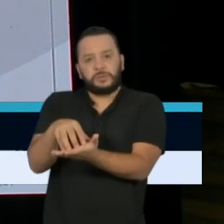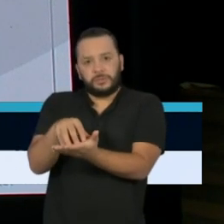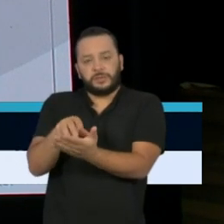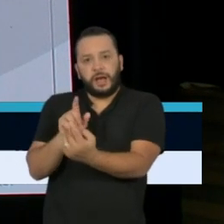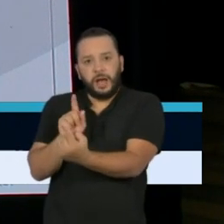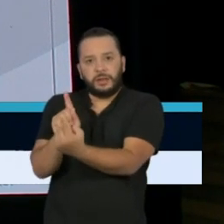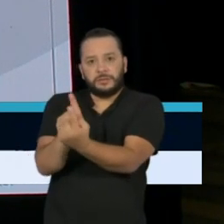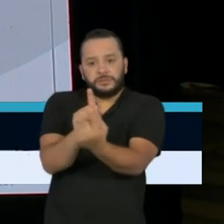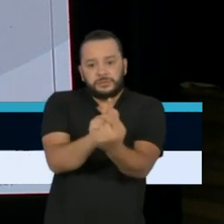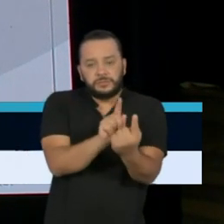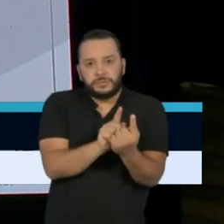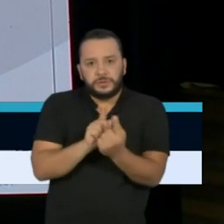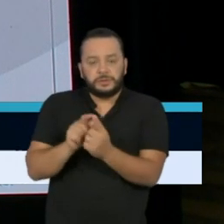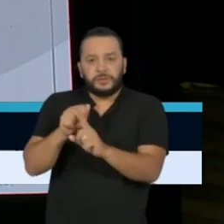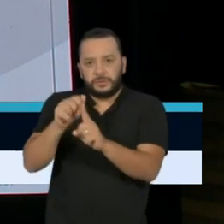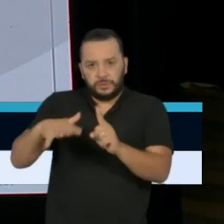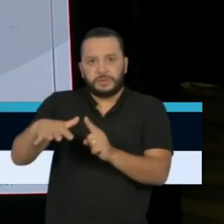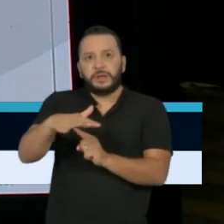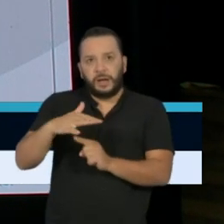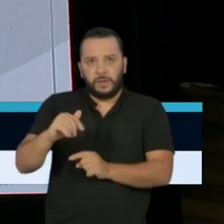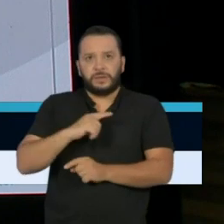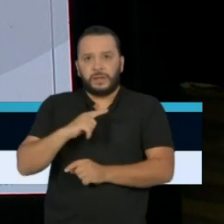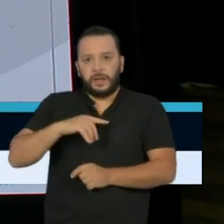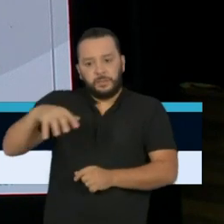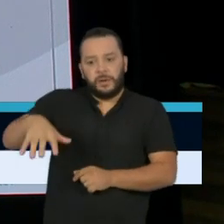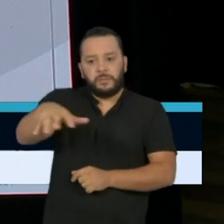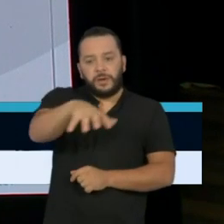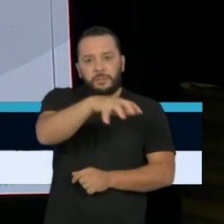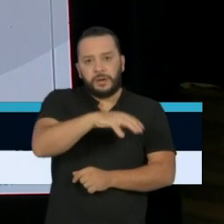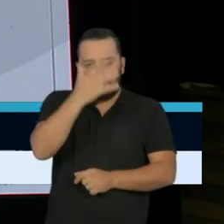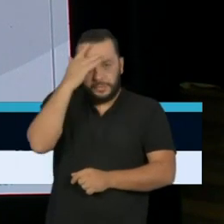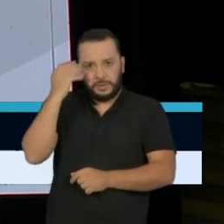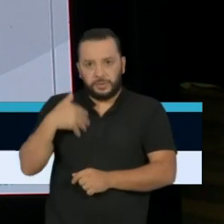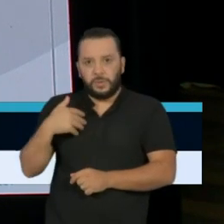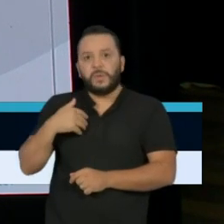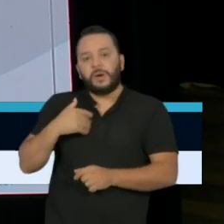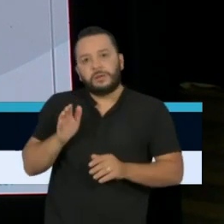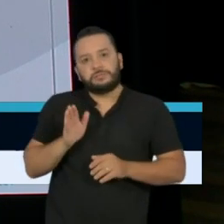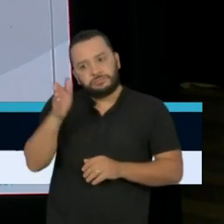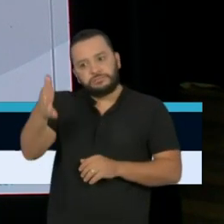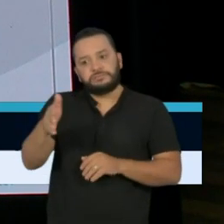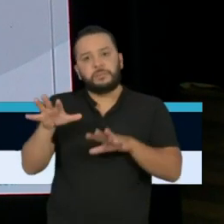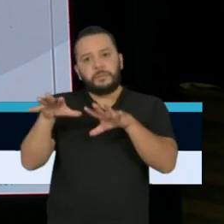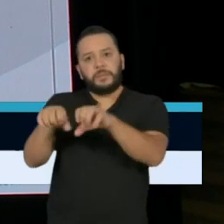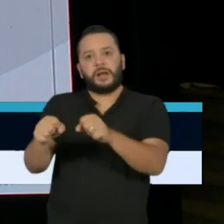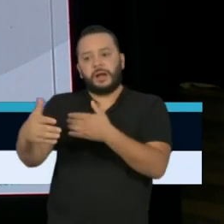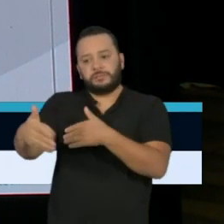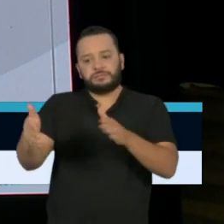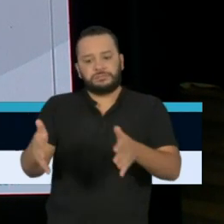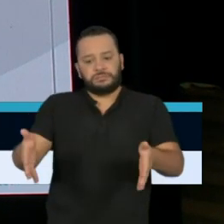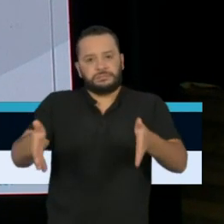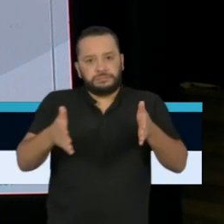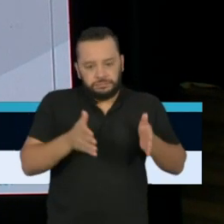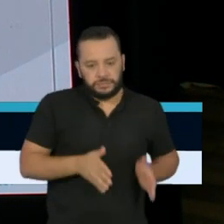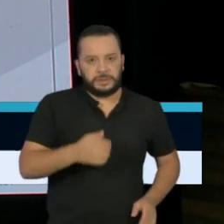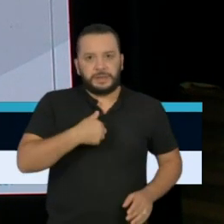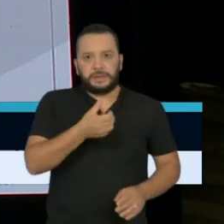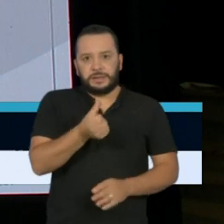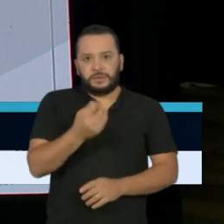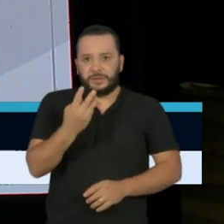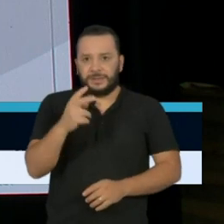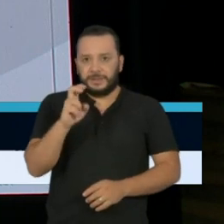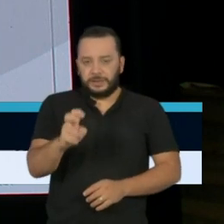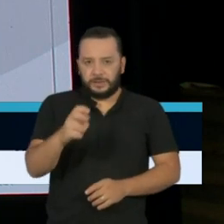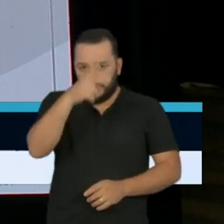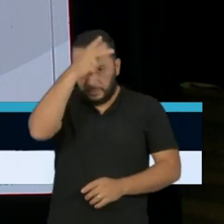mais capilarizados pontos de distribuição, atendendo a 645 municípios e